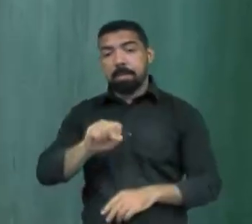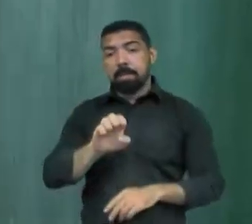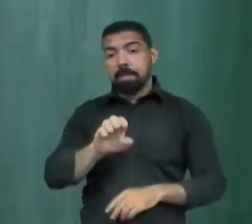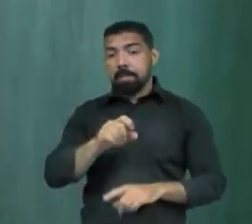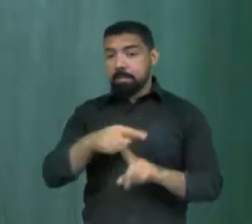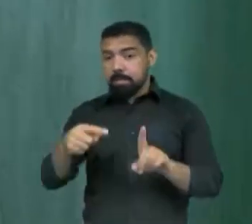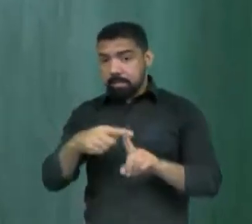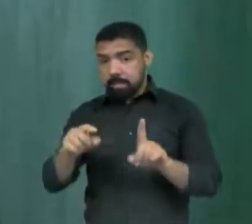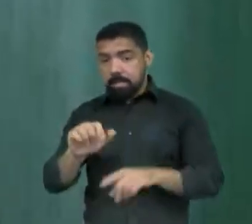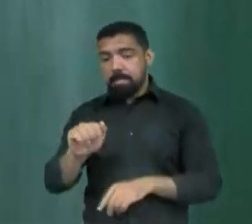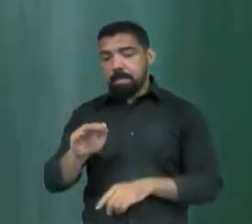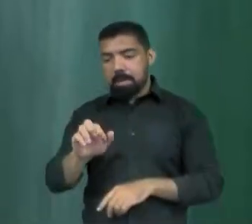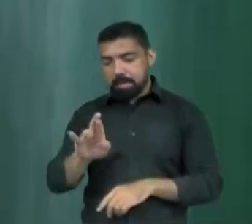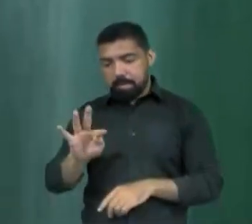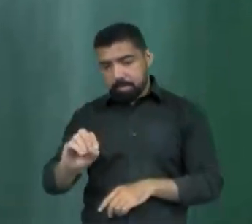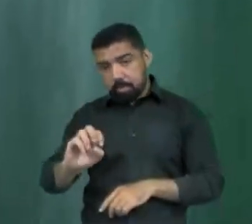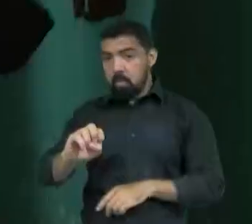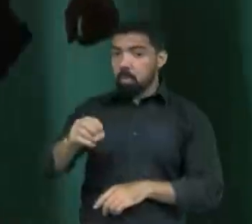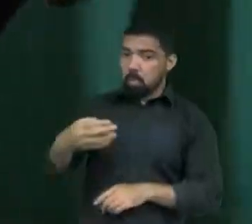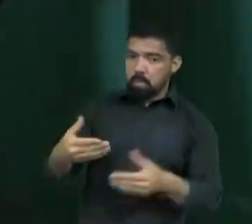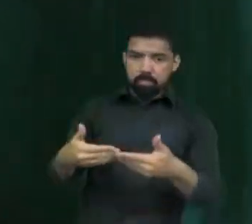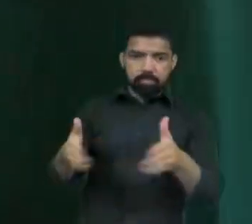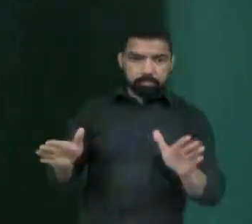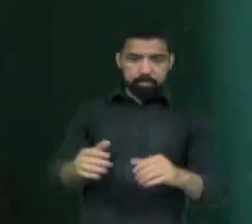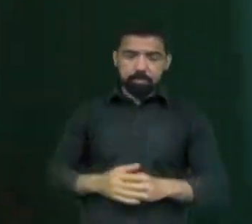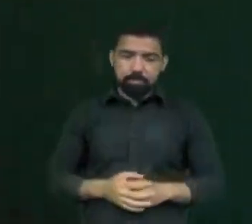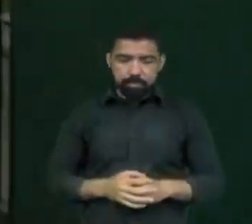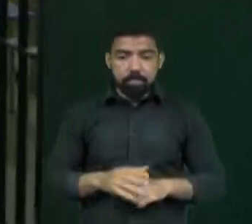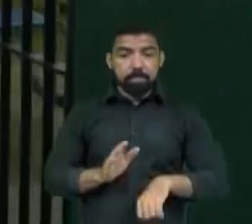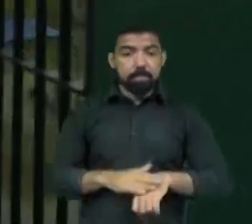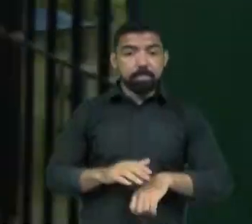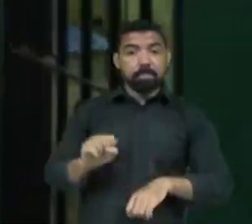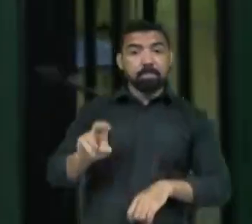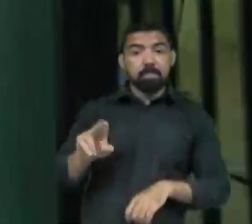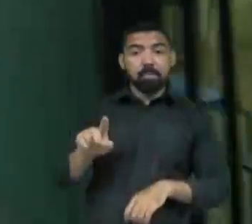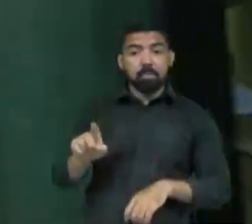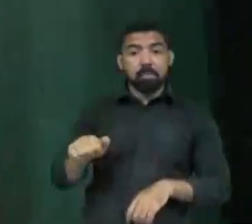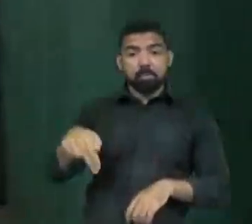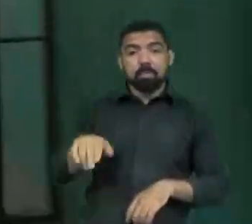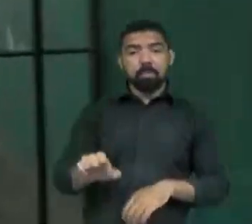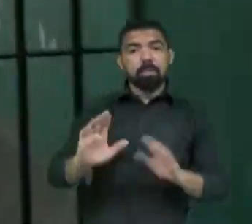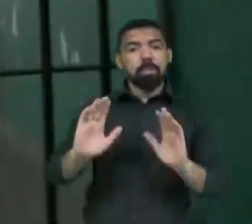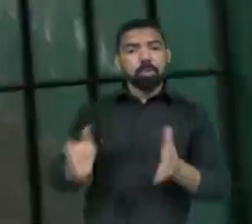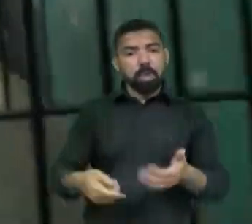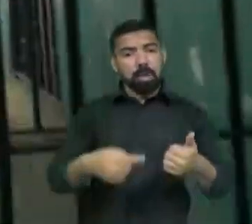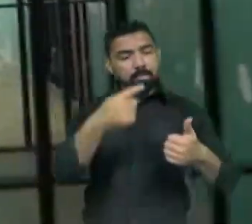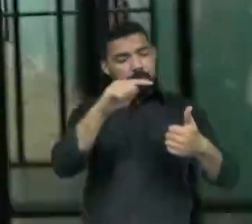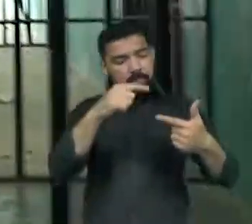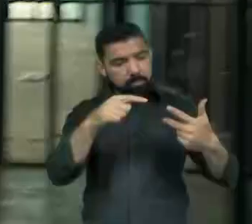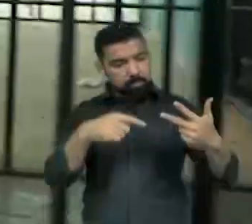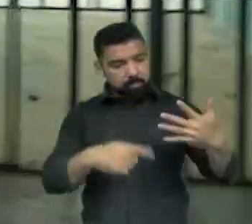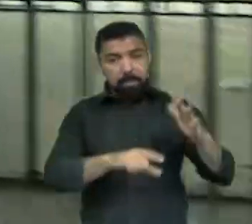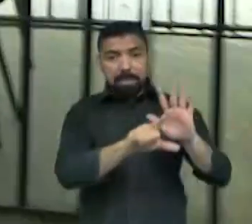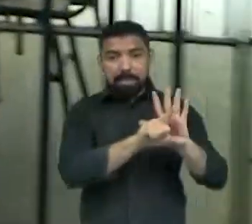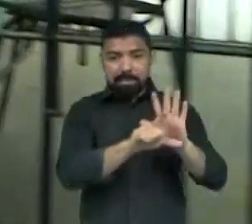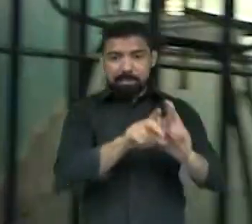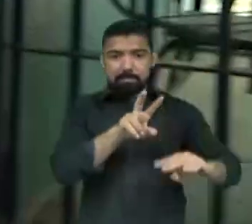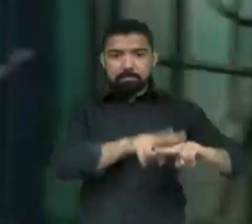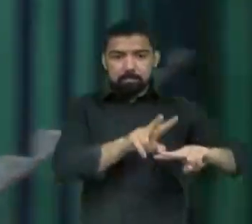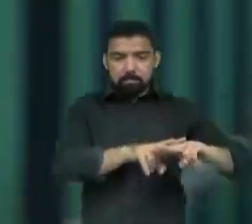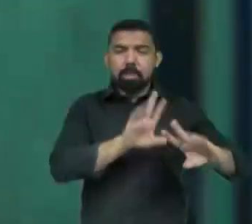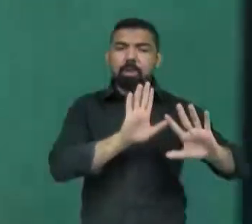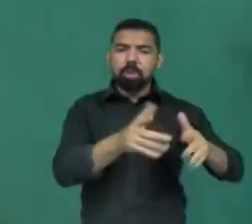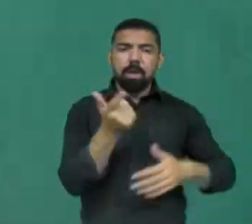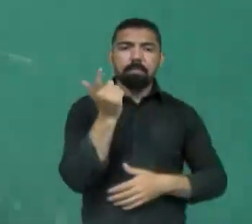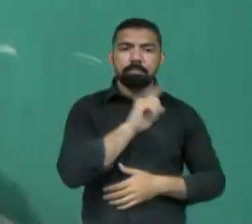2ª Vara de Execuções Criminais de Taubaté, Suzane cumpriu os requisitos estabelecidos na Lei de Execução Penal para cumprir o